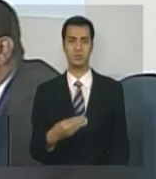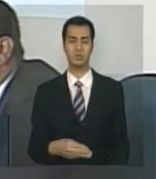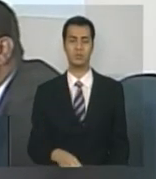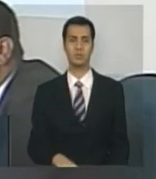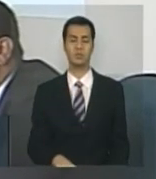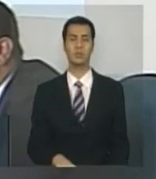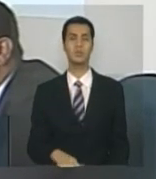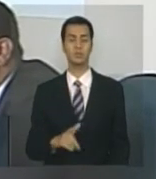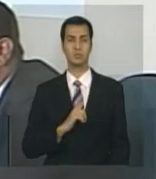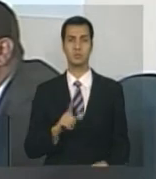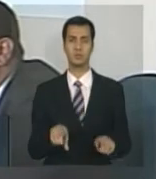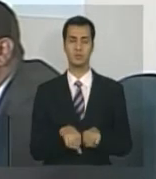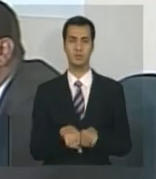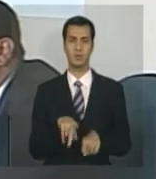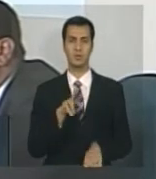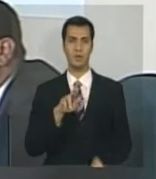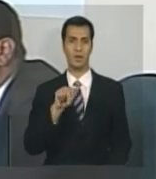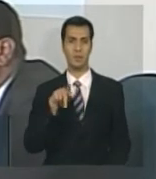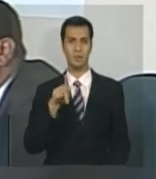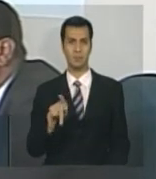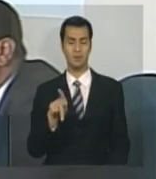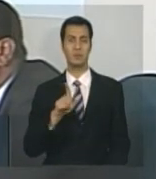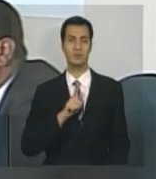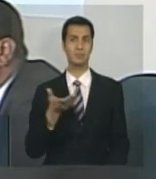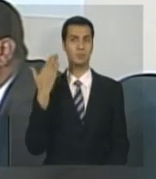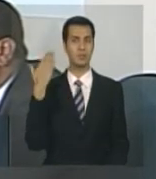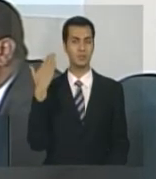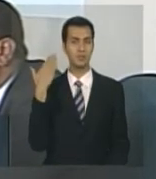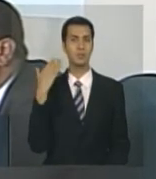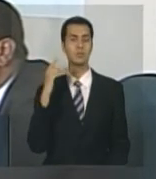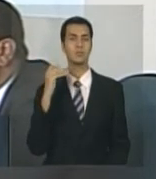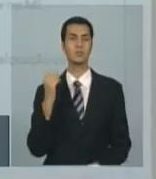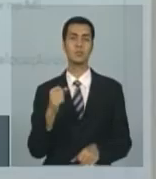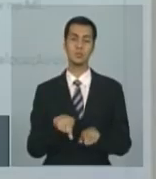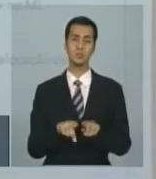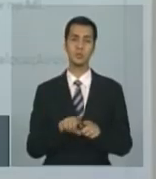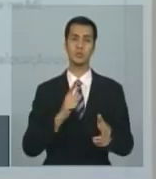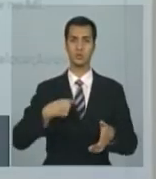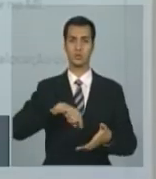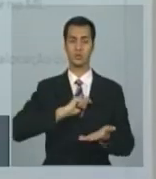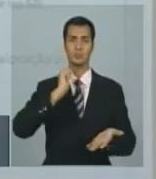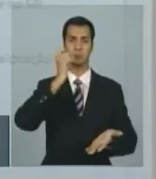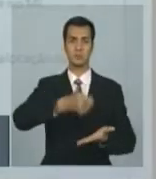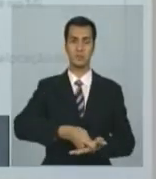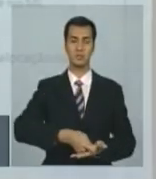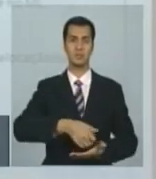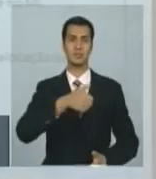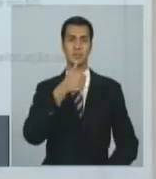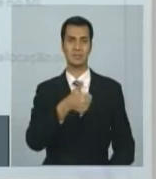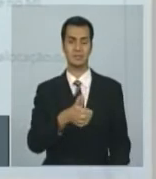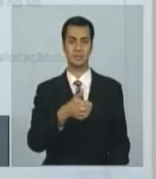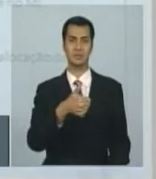já realizados em exercícios anteriores, 82, e pagamos um total de